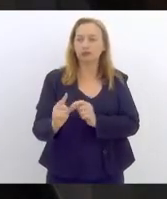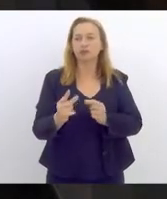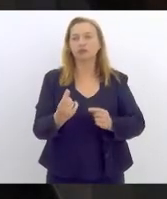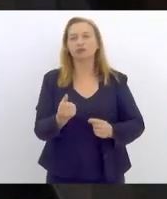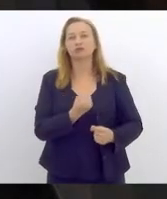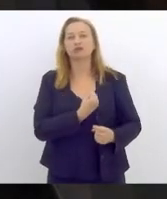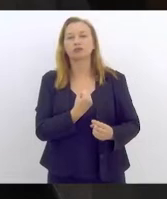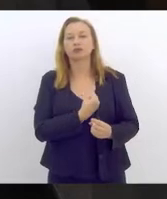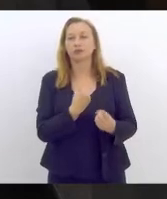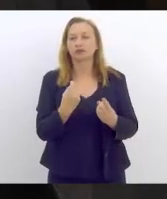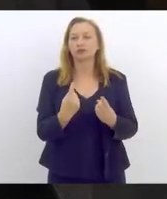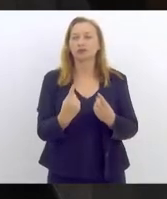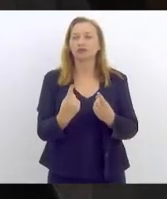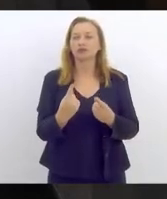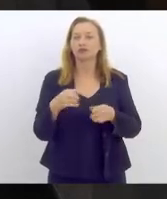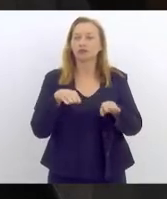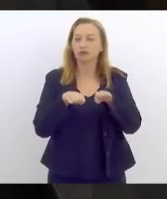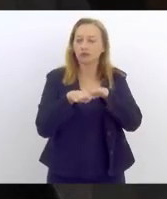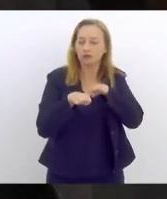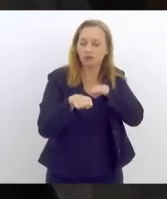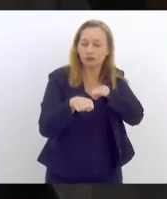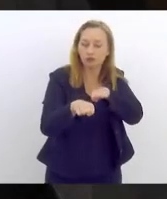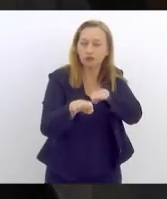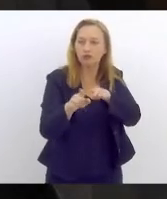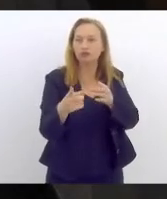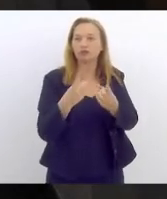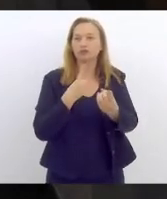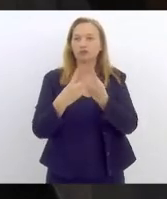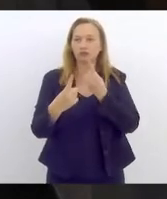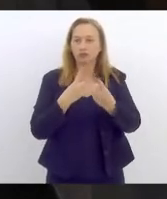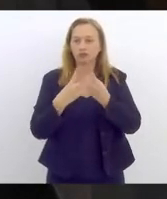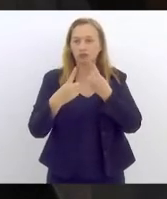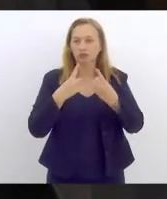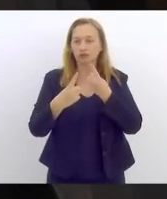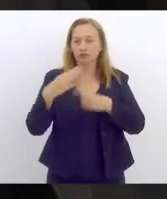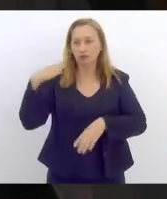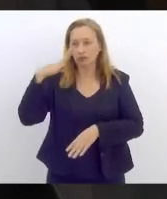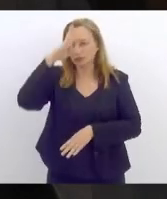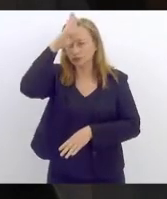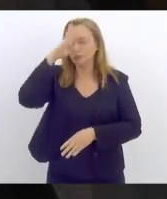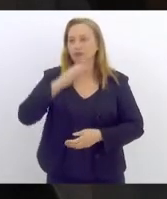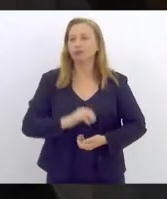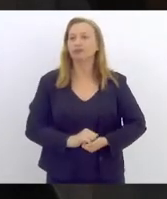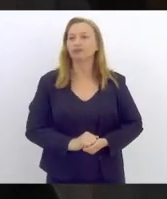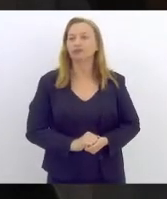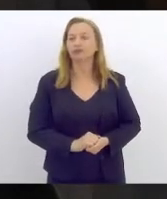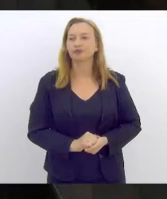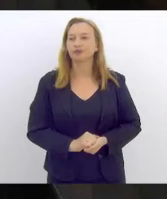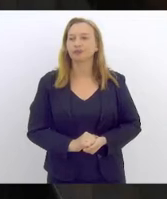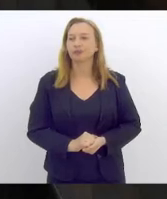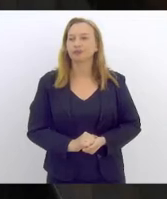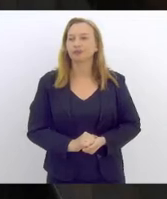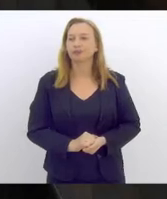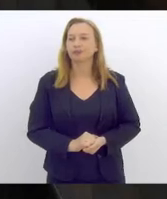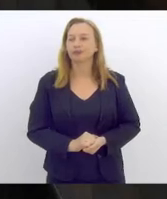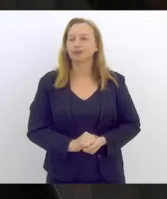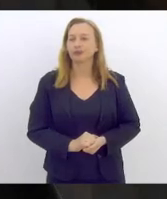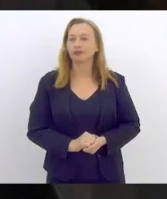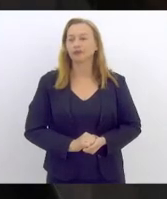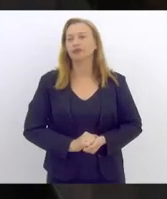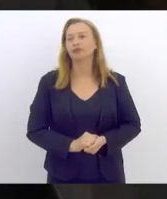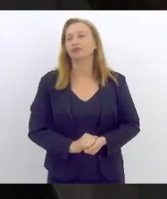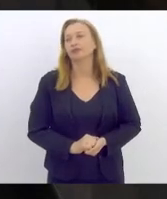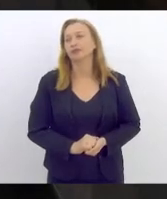que estavam interditadas pelos manifestantes bolsonaristas O que é um tiro no